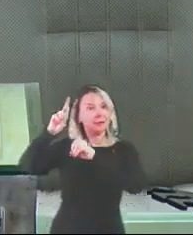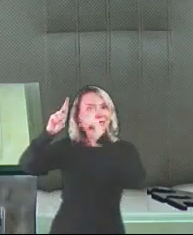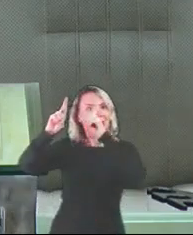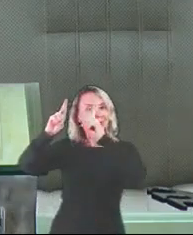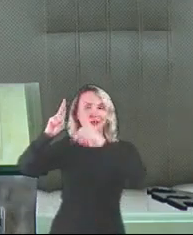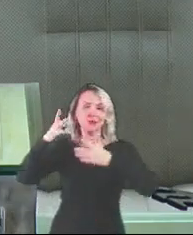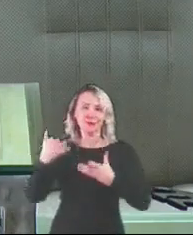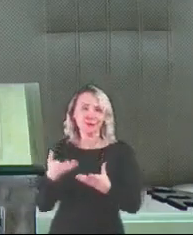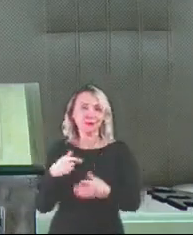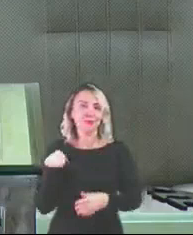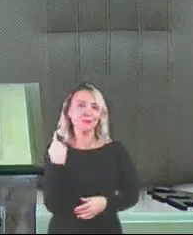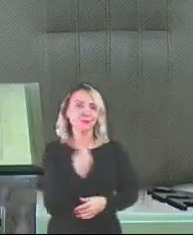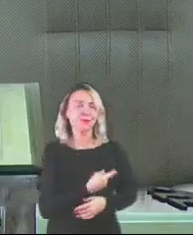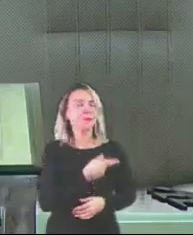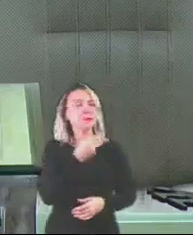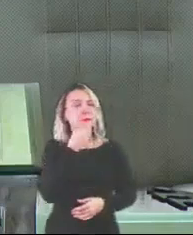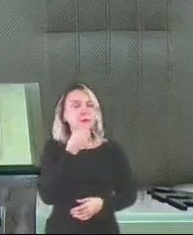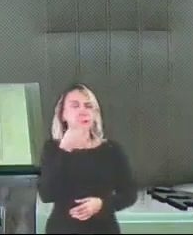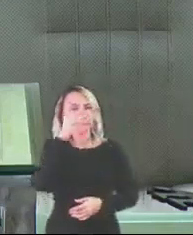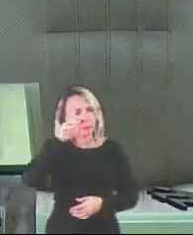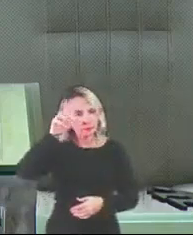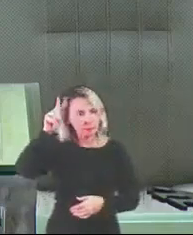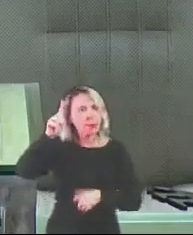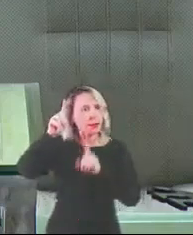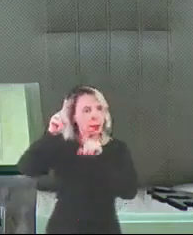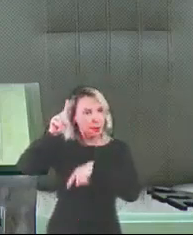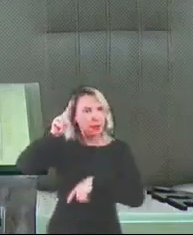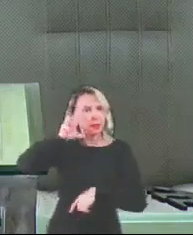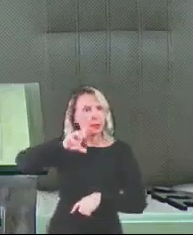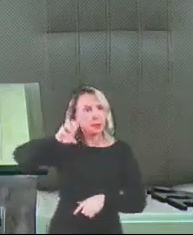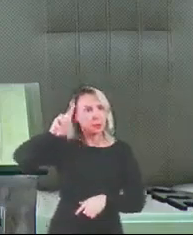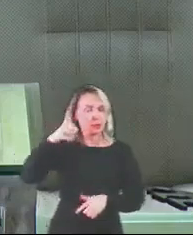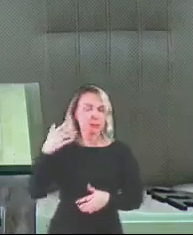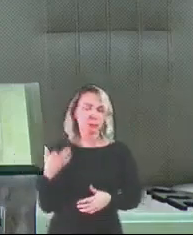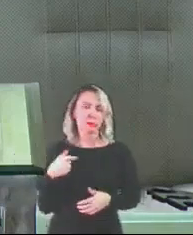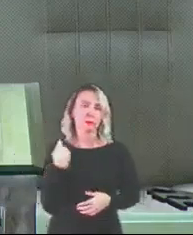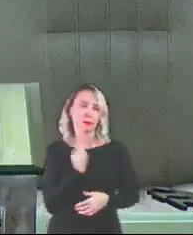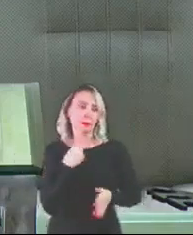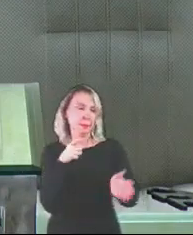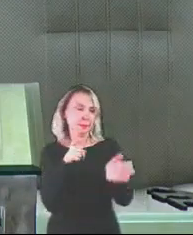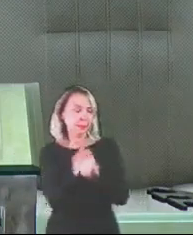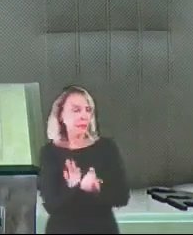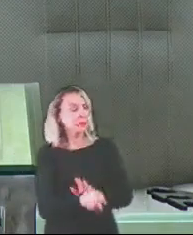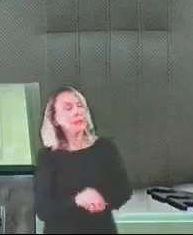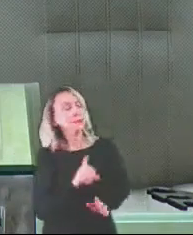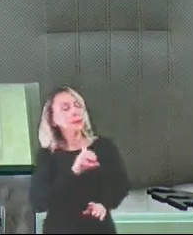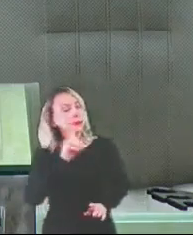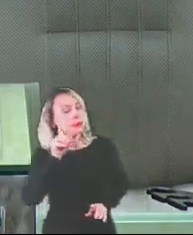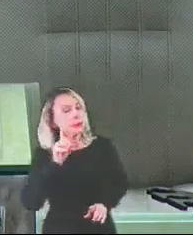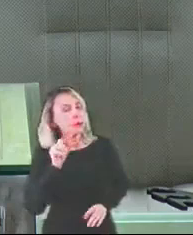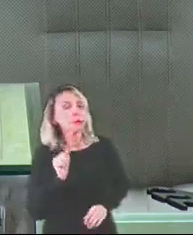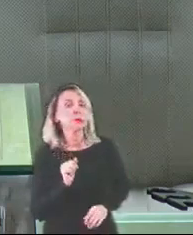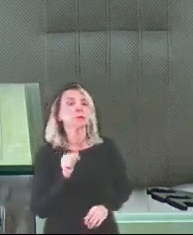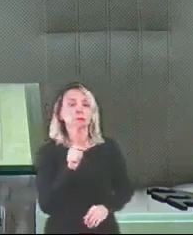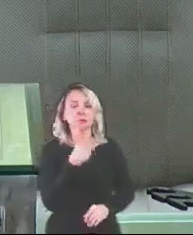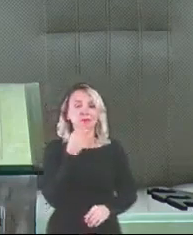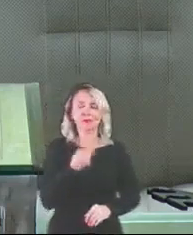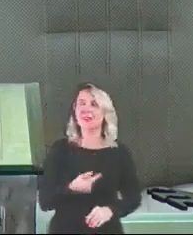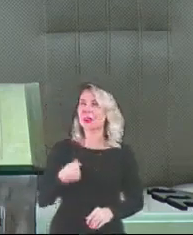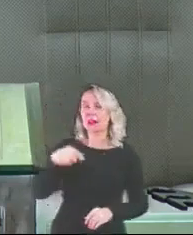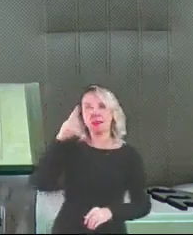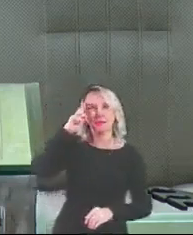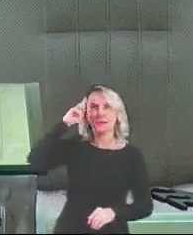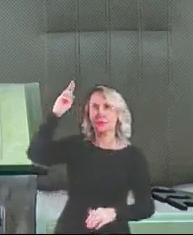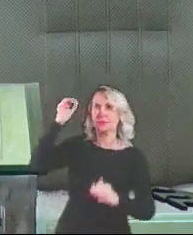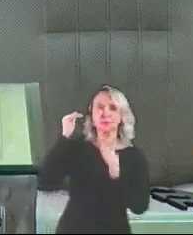as vezes que fala em Deus é Deus, se a gente pergunta para qualquer pessoa sobre Deus, a gente diz que Deus é Senhor, que Deus é